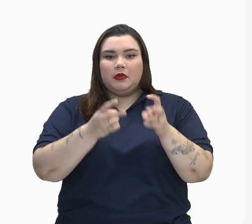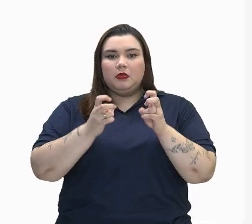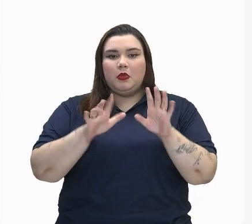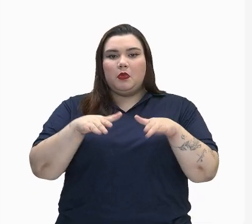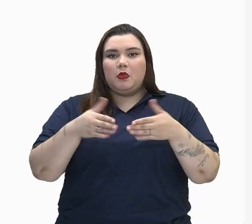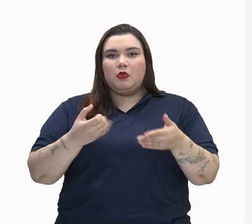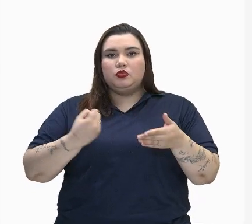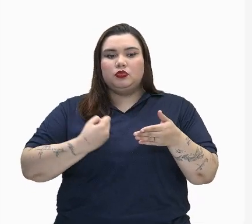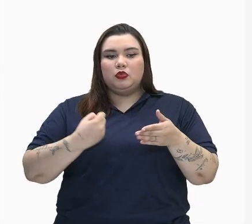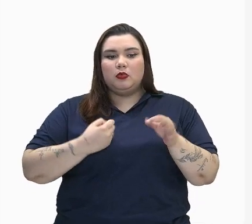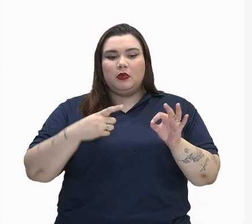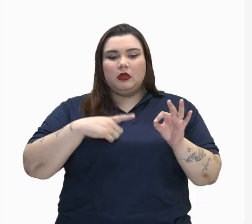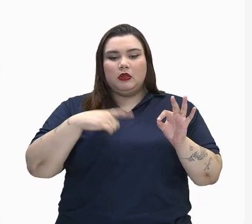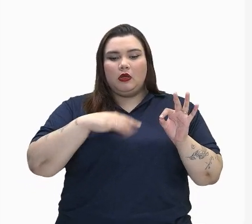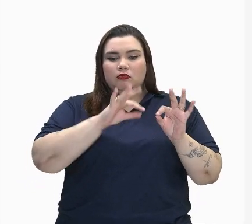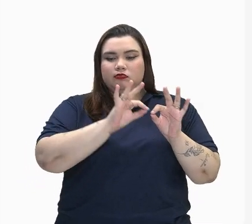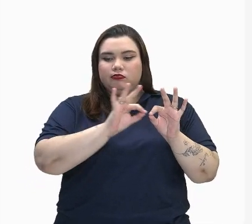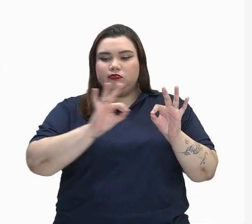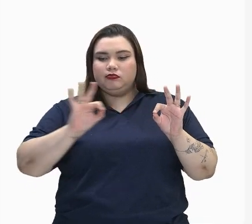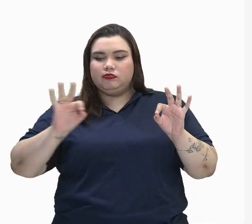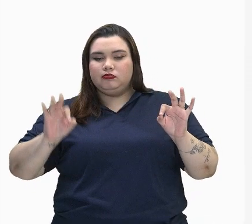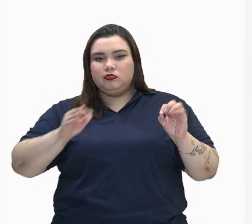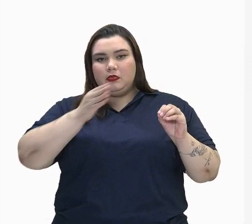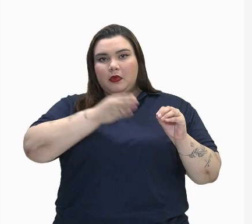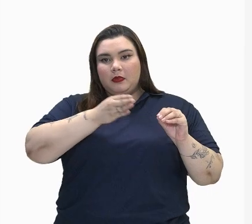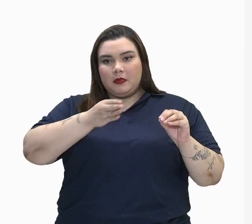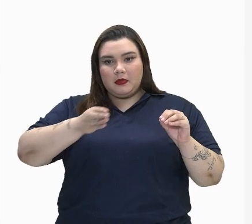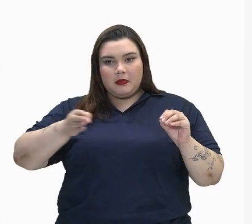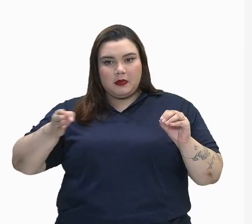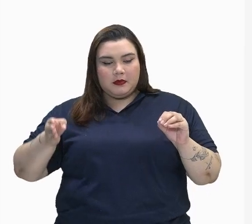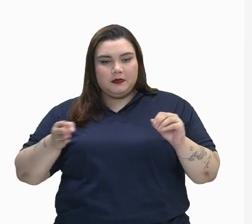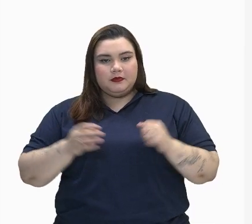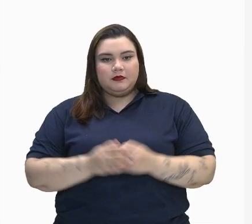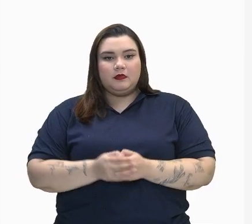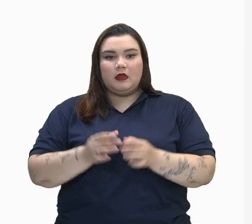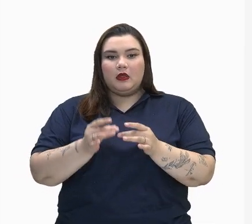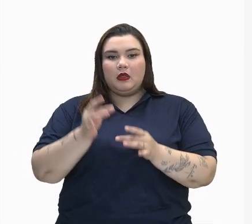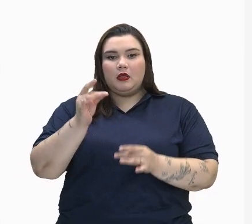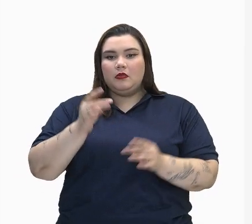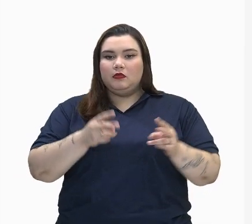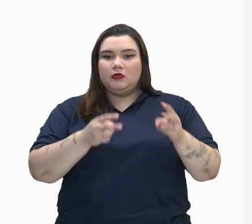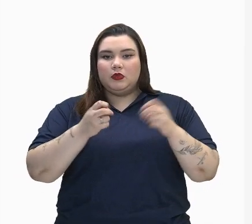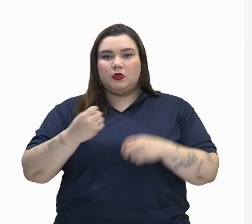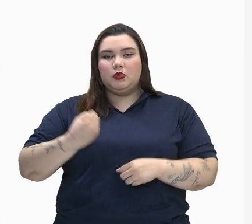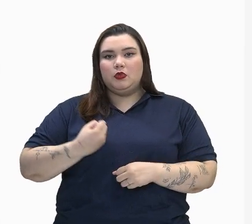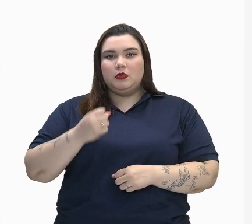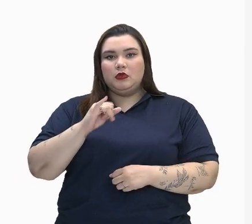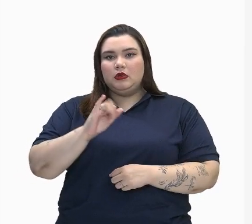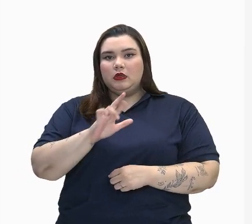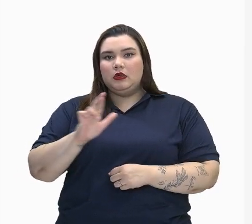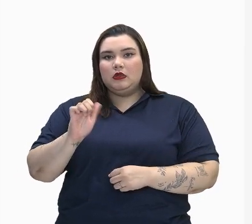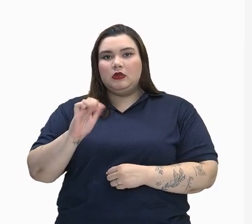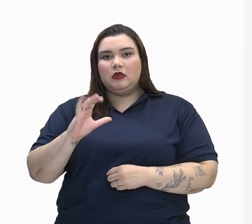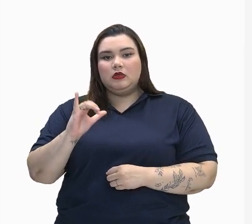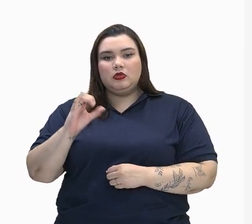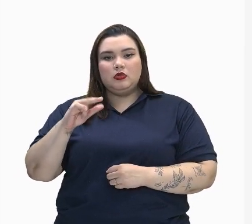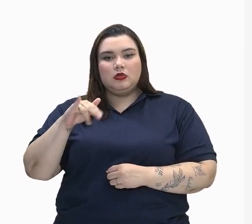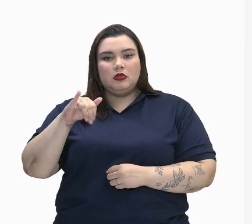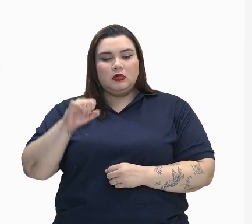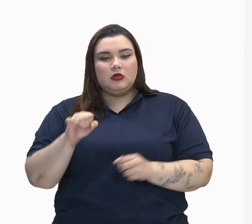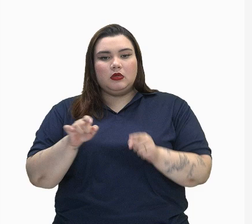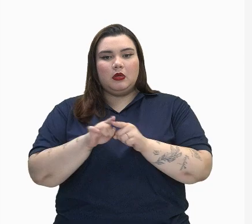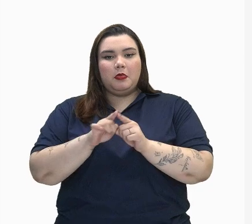reconhecimento e localização de alguns na reta numérica. E o detalhamento é reconhecimento dos números irracionais